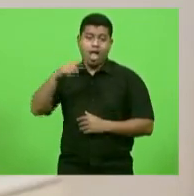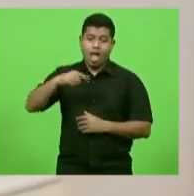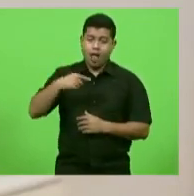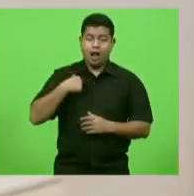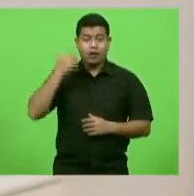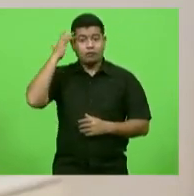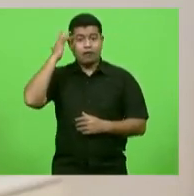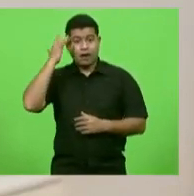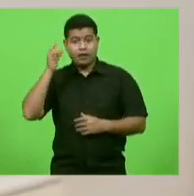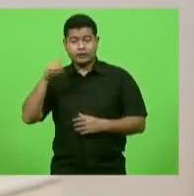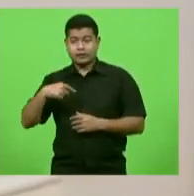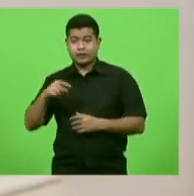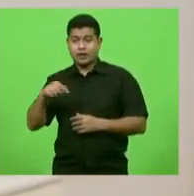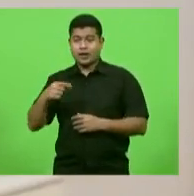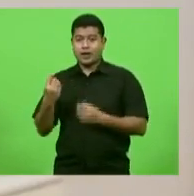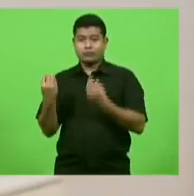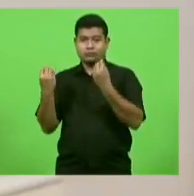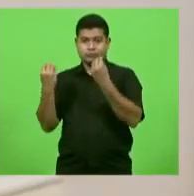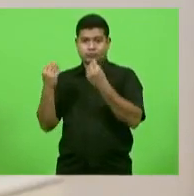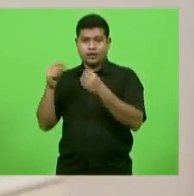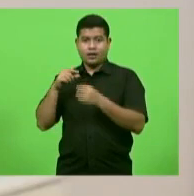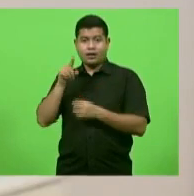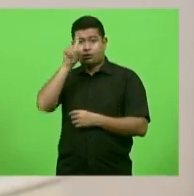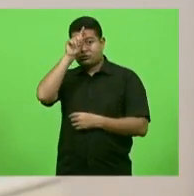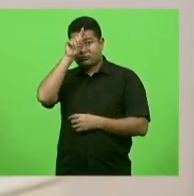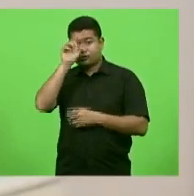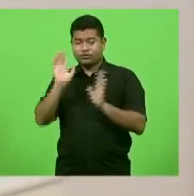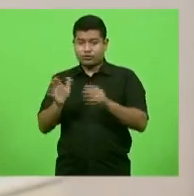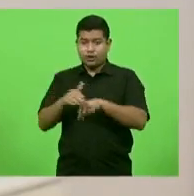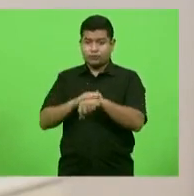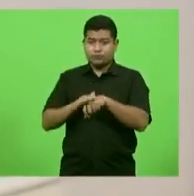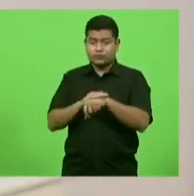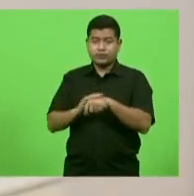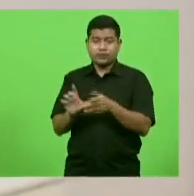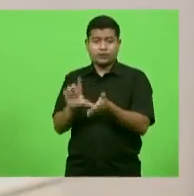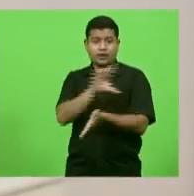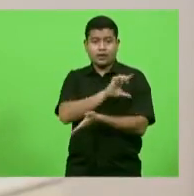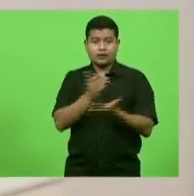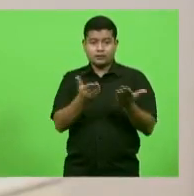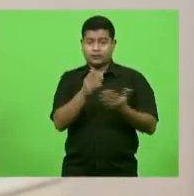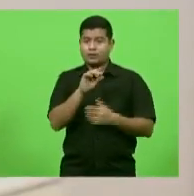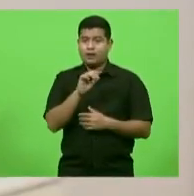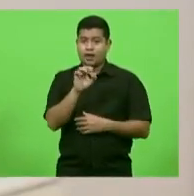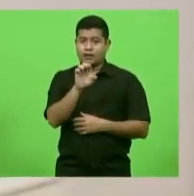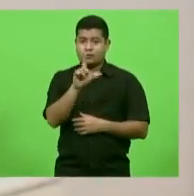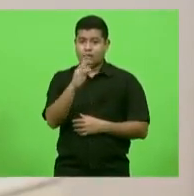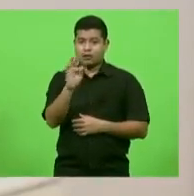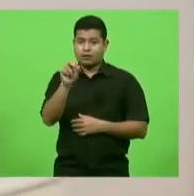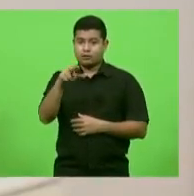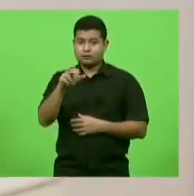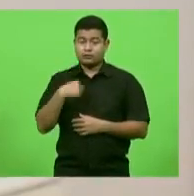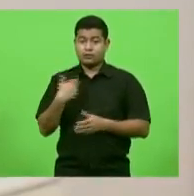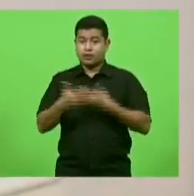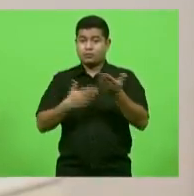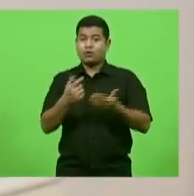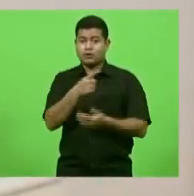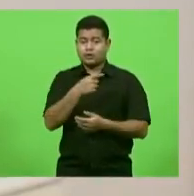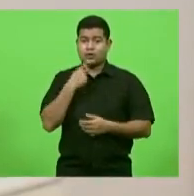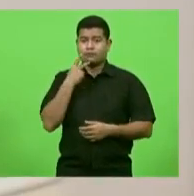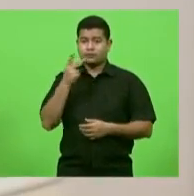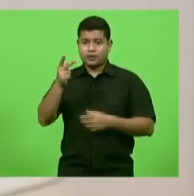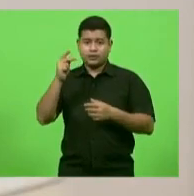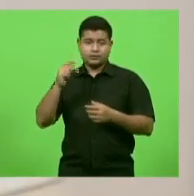modelo é fixo, né? Eu já tinha conversado isso com o secretário Elton, depois ele confirma para a gente. Foi feita uma